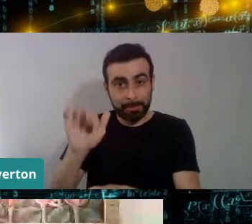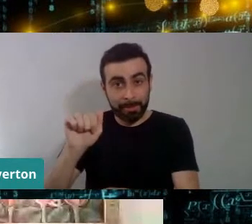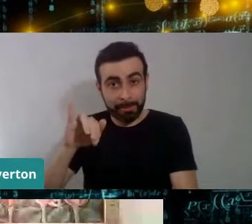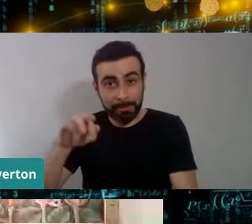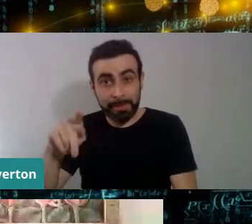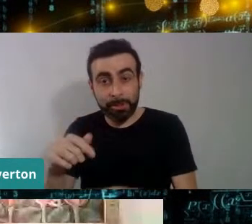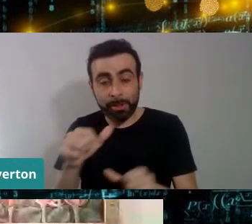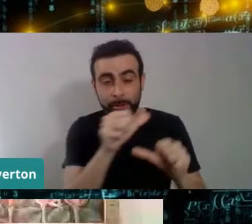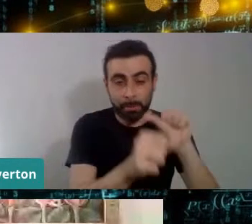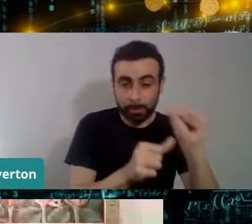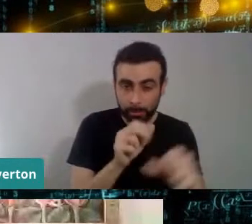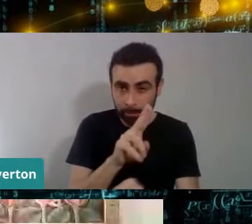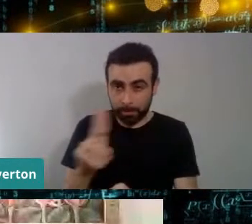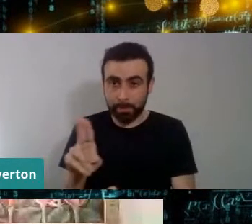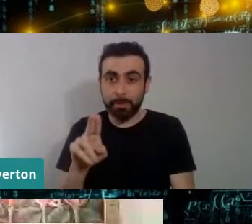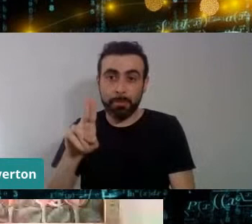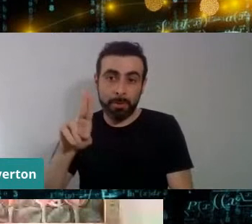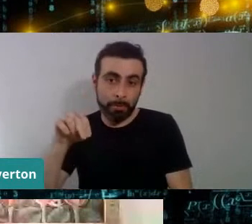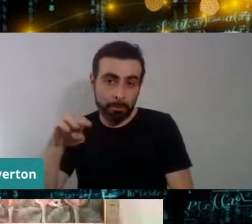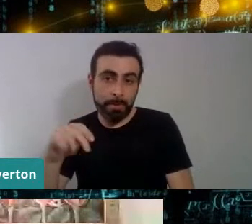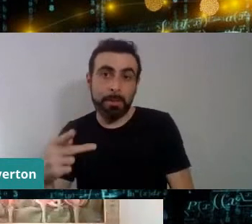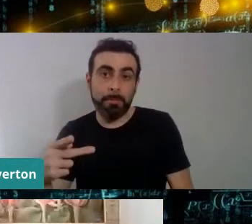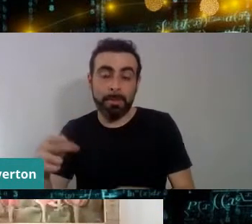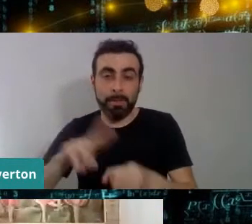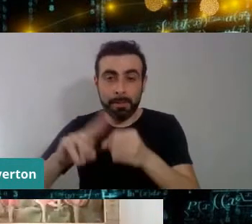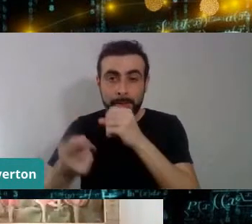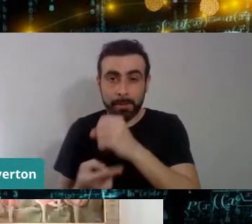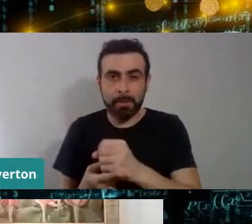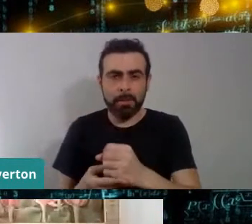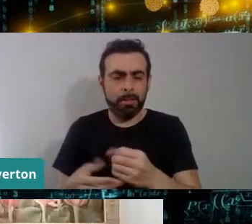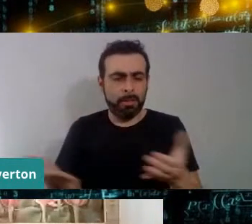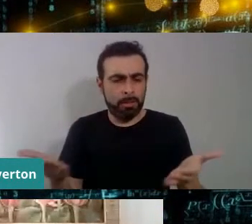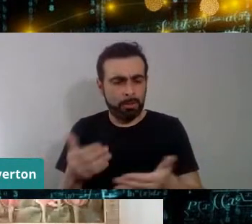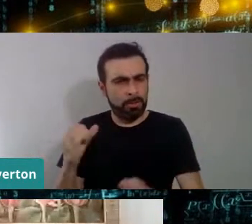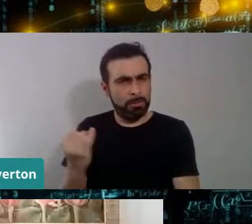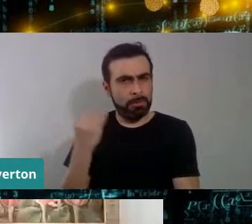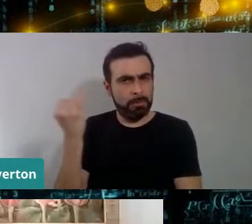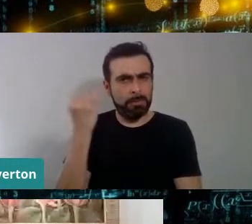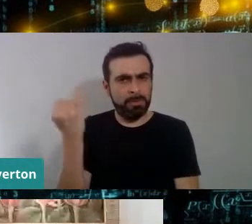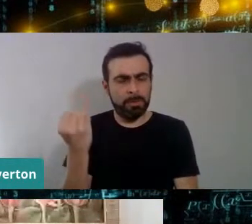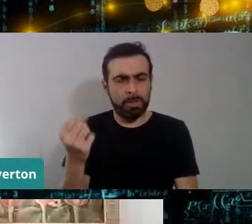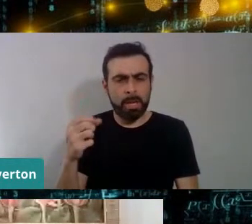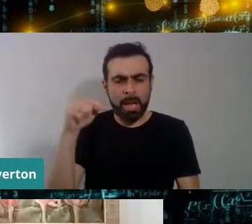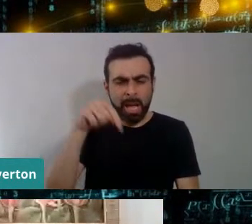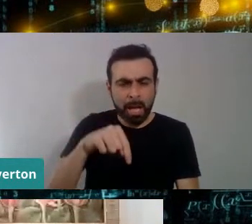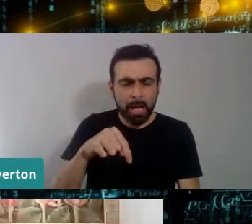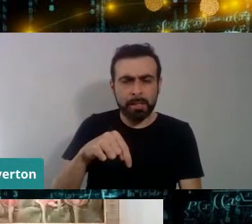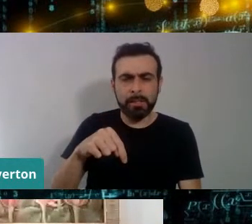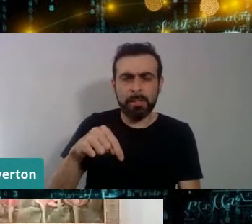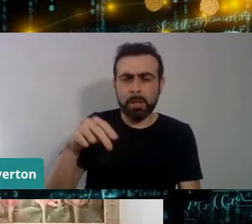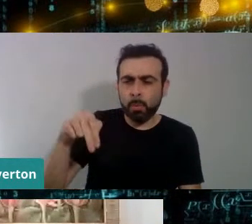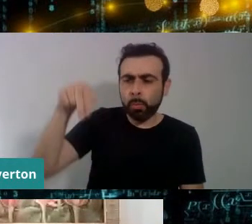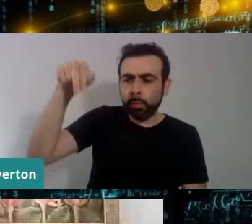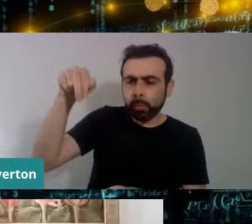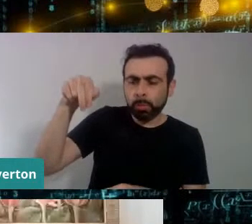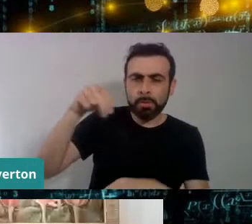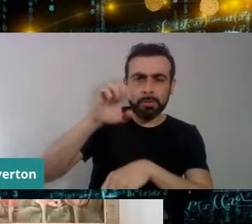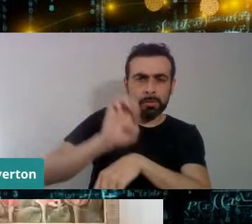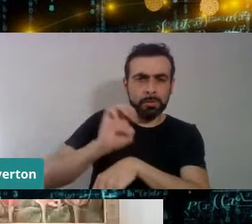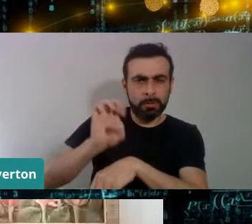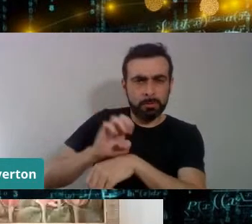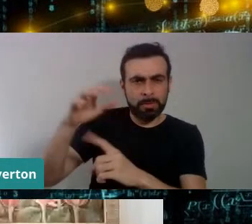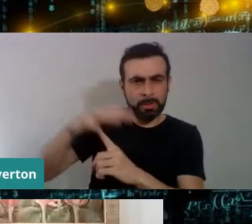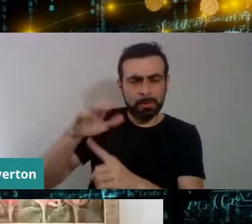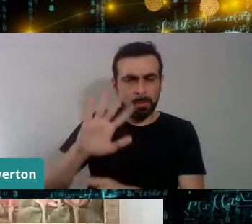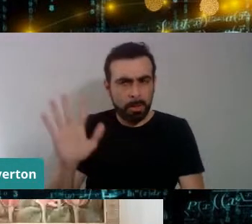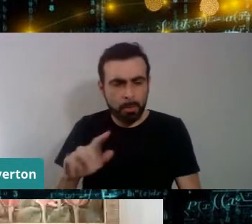UEMP, né? Que é de grande importância, não só para o norte do Paraná, mas para todo o Brasil,